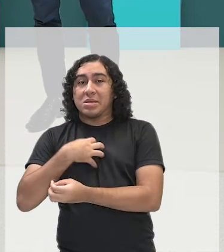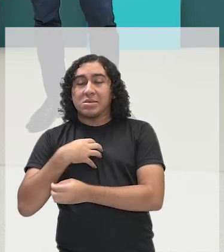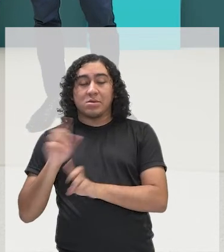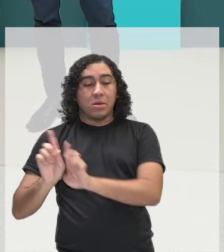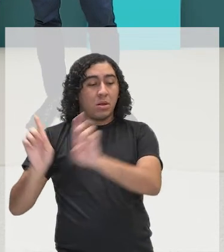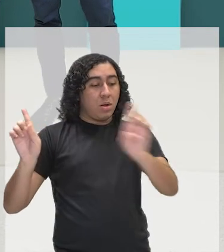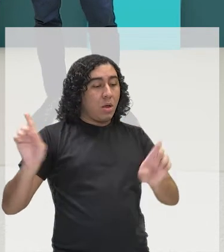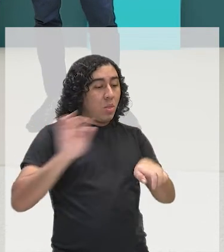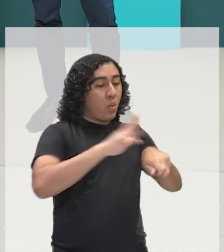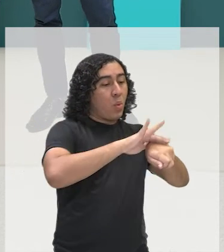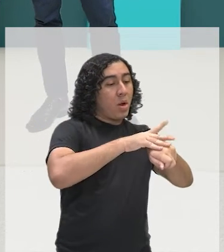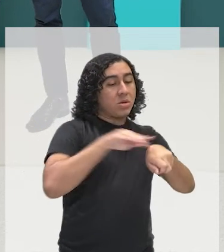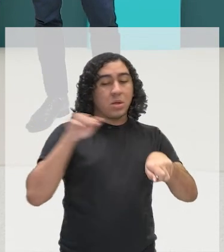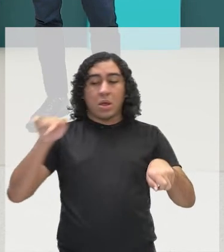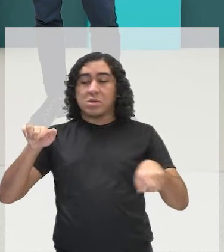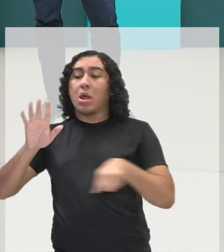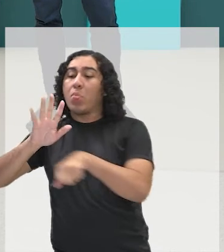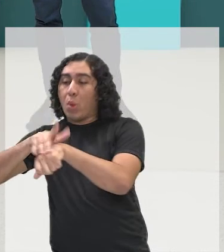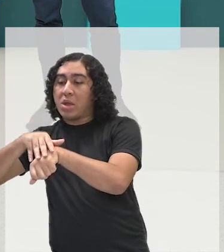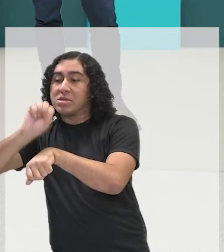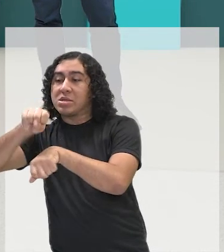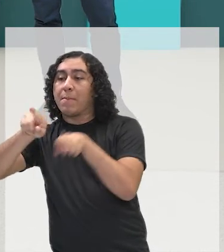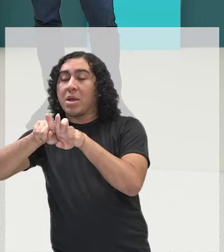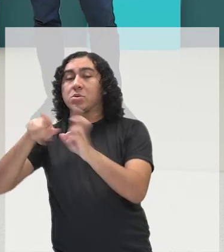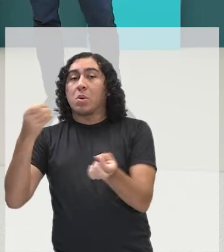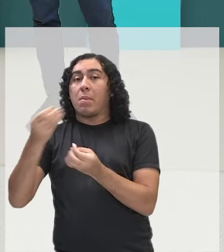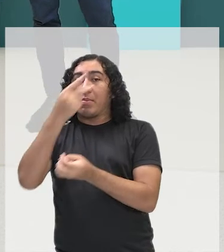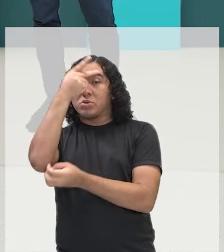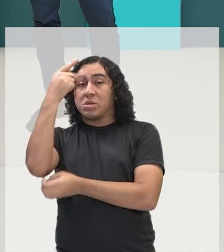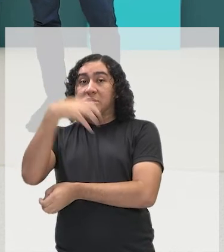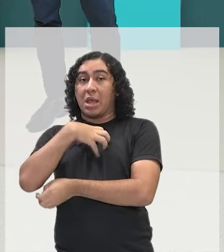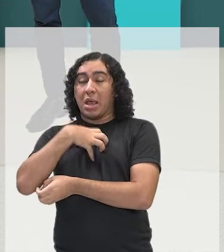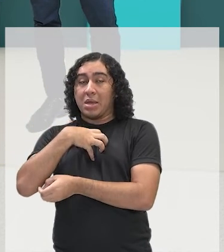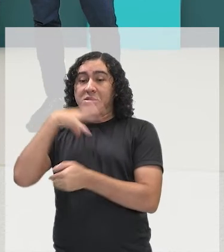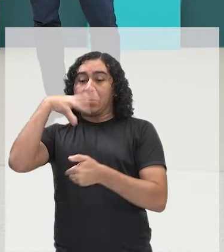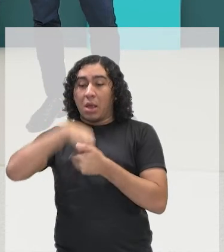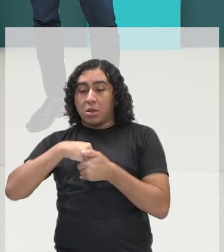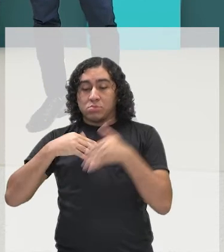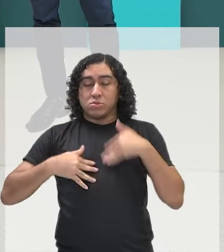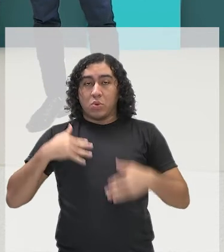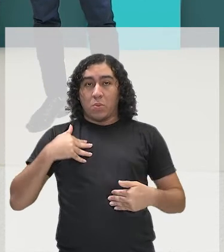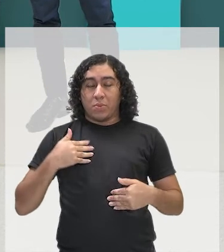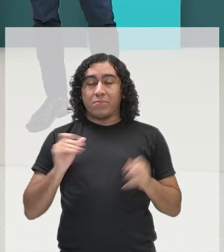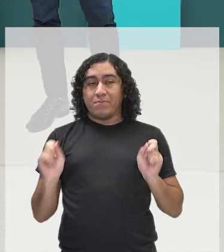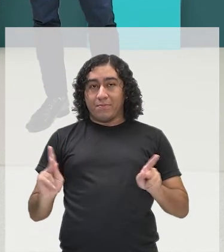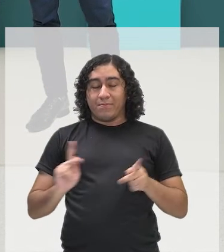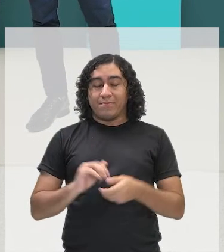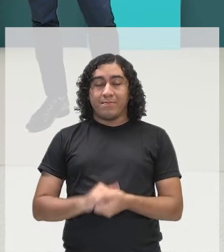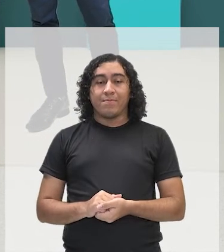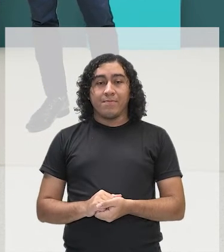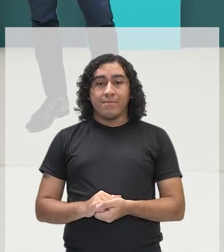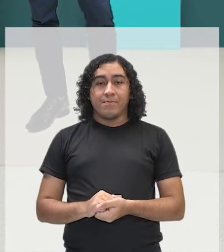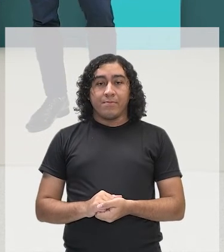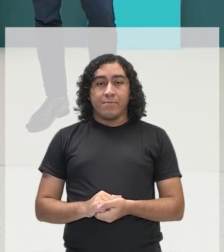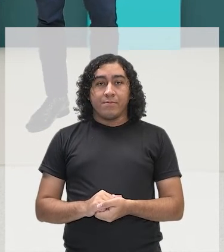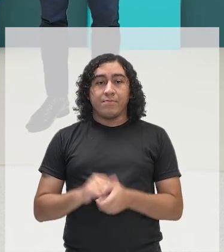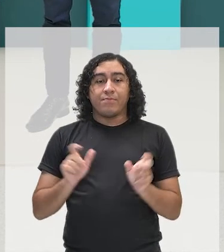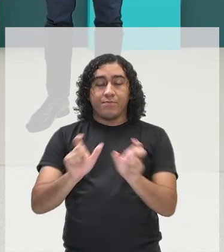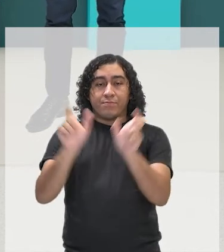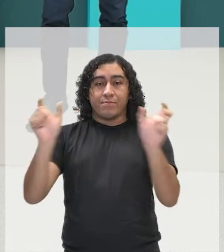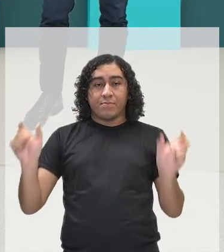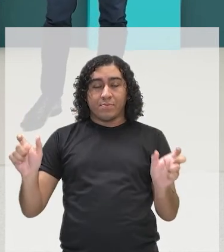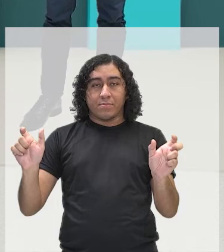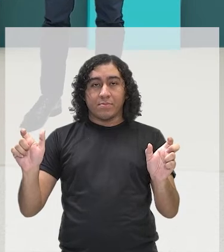aos sintomas. Então, disease, doença, wellness é a doença, só que na percepção de quem está sentindo, que é o indivíduo.